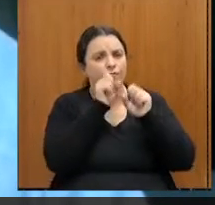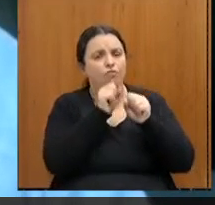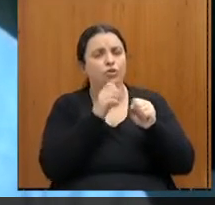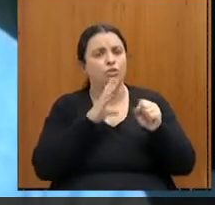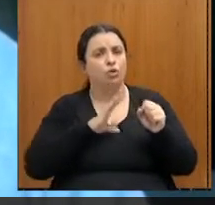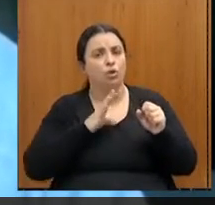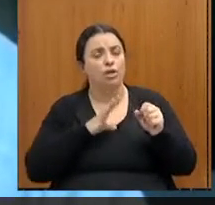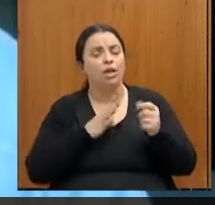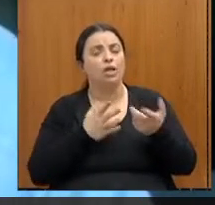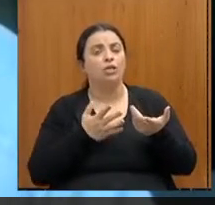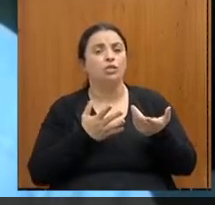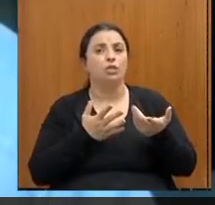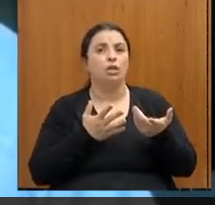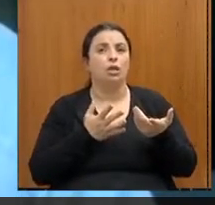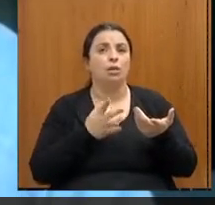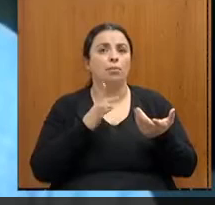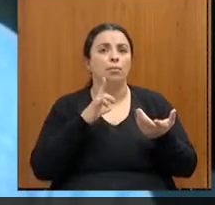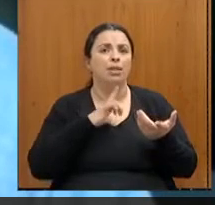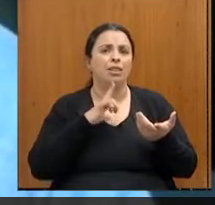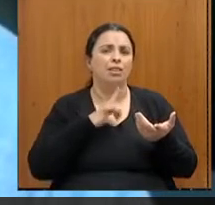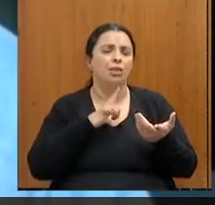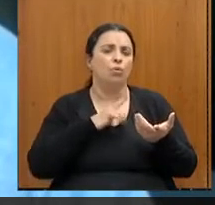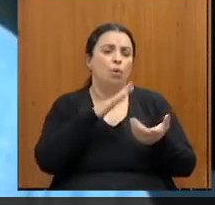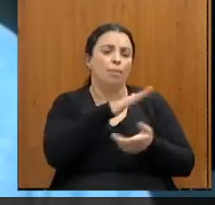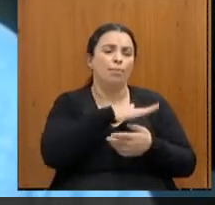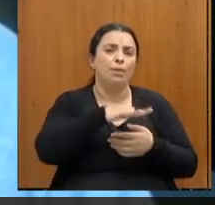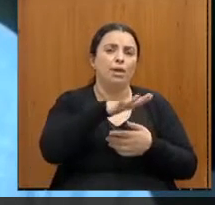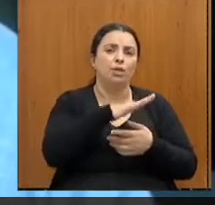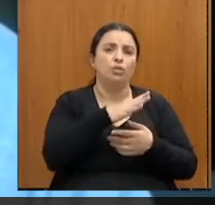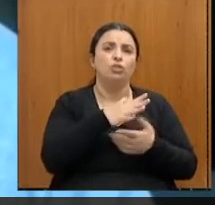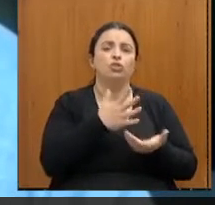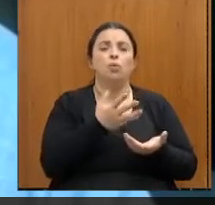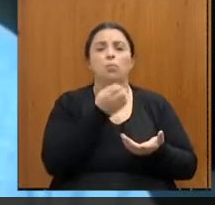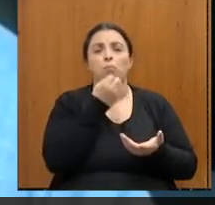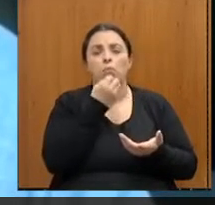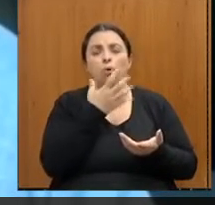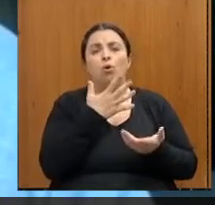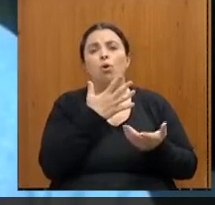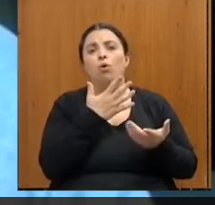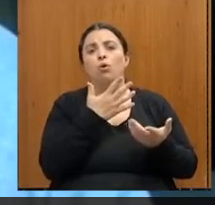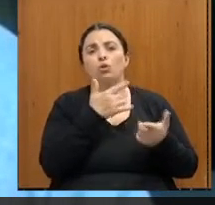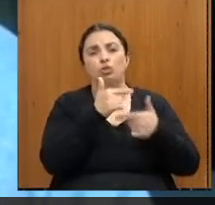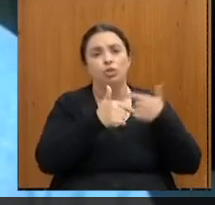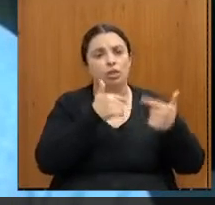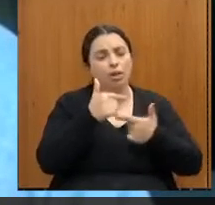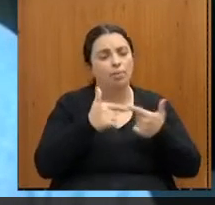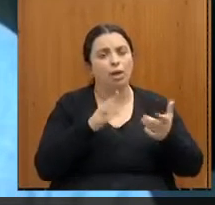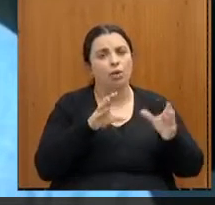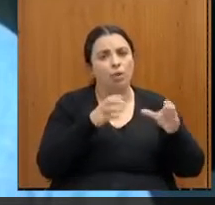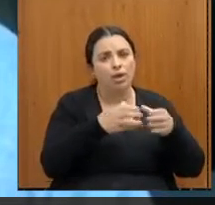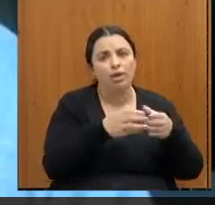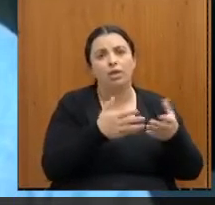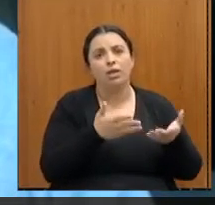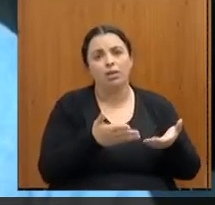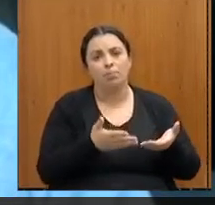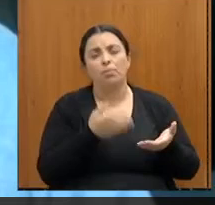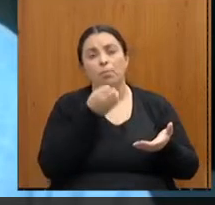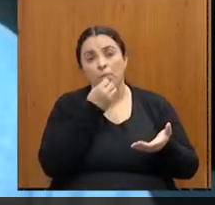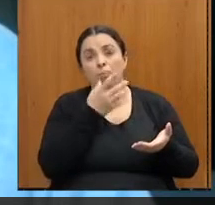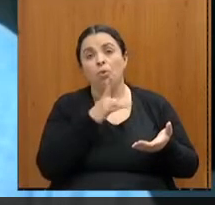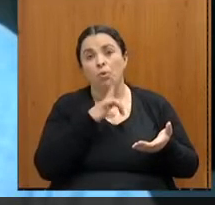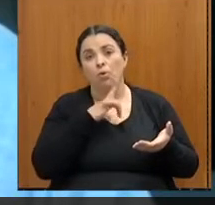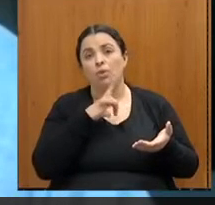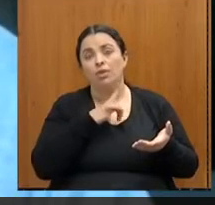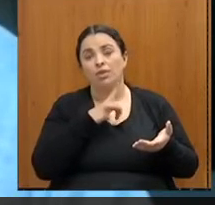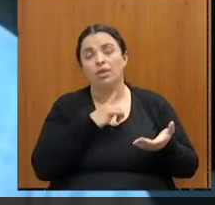ambiente um ambiente pro fico é necessário ter uma sinergia entre a